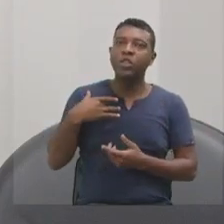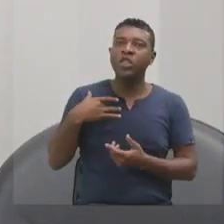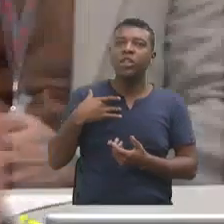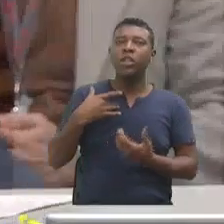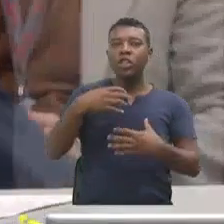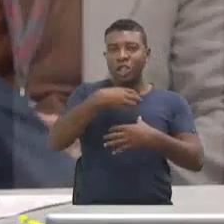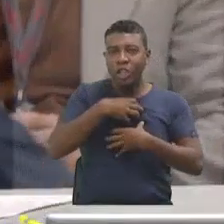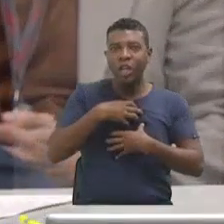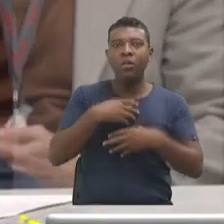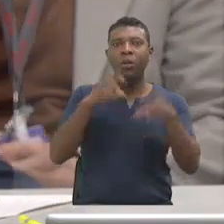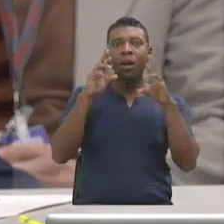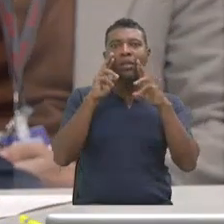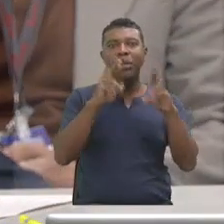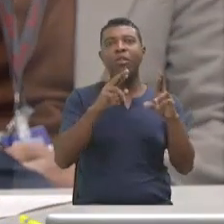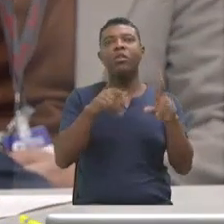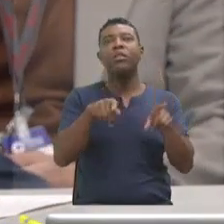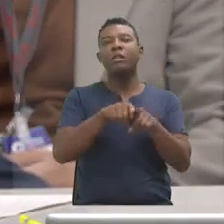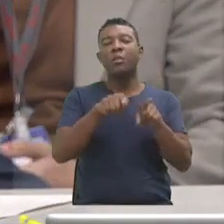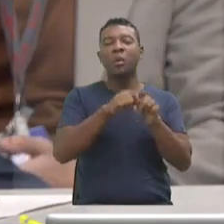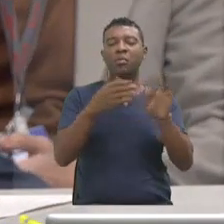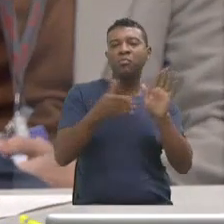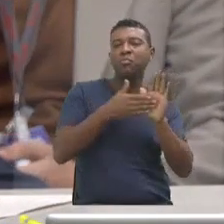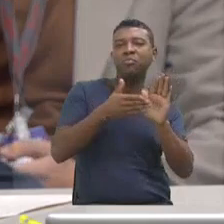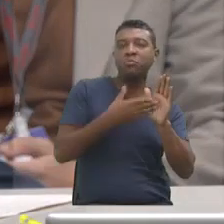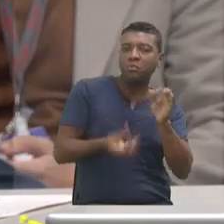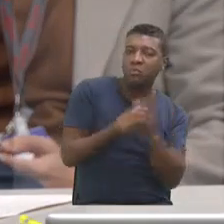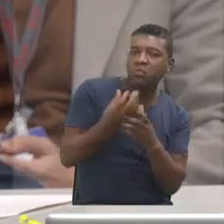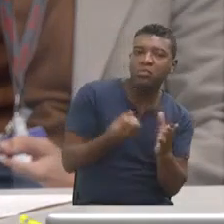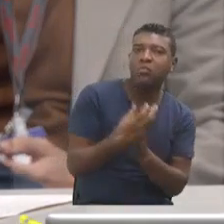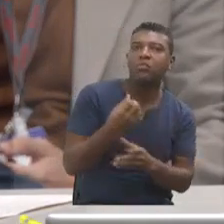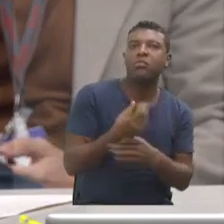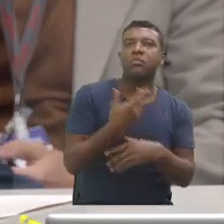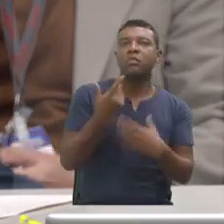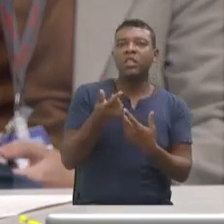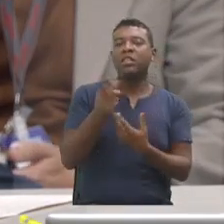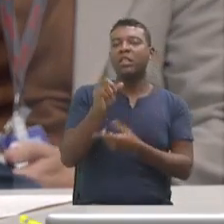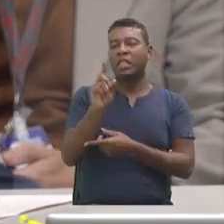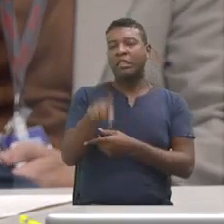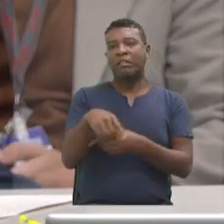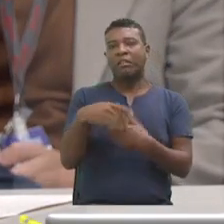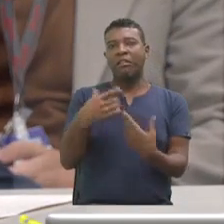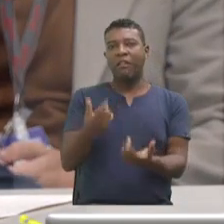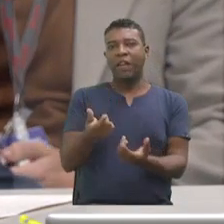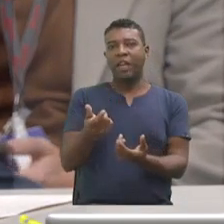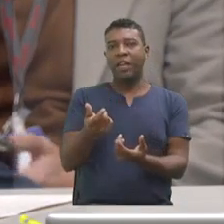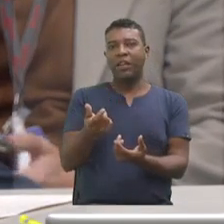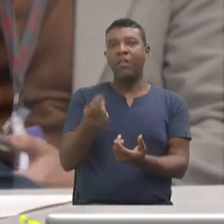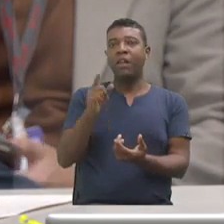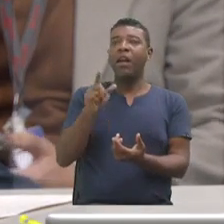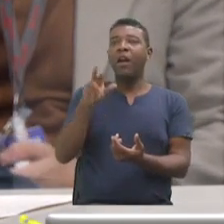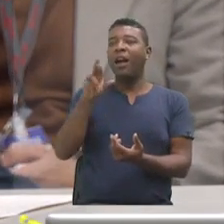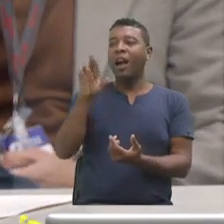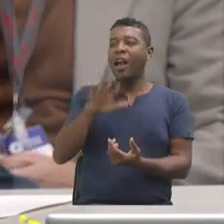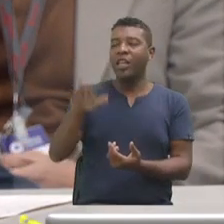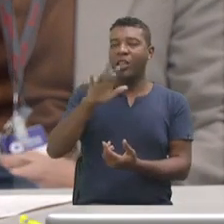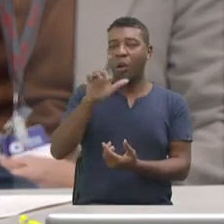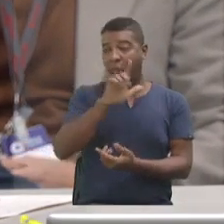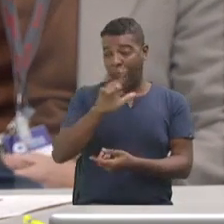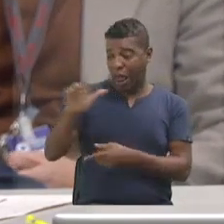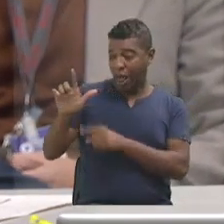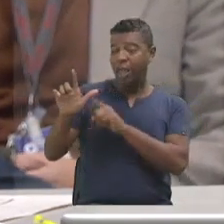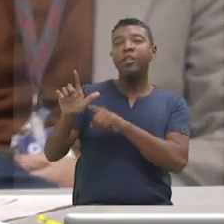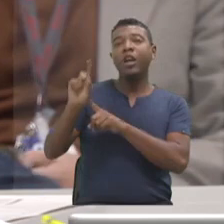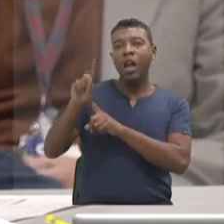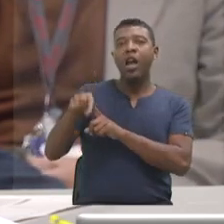respeitosa E propositiva então dizer que viu Zé a região Leste é uma região importante